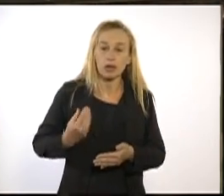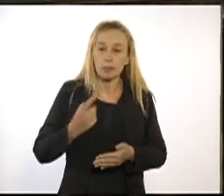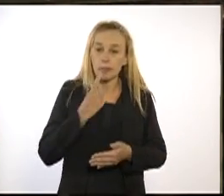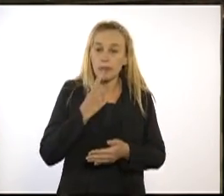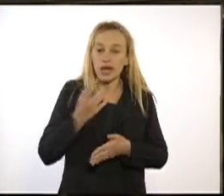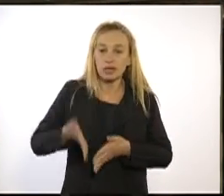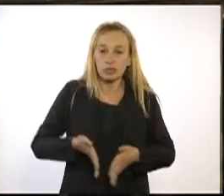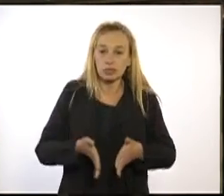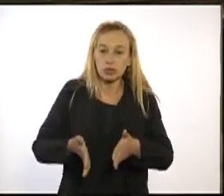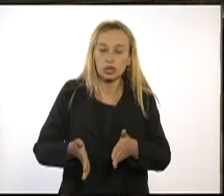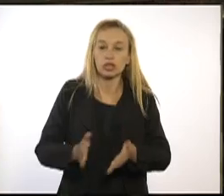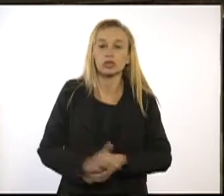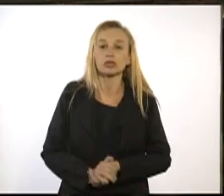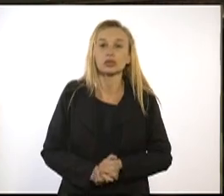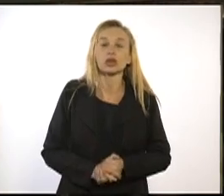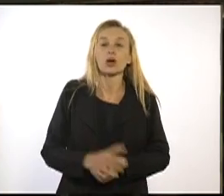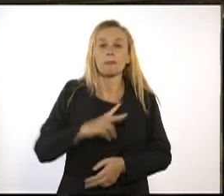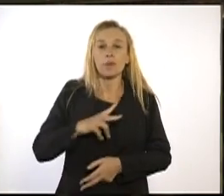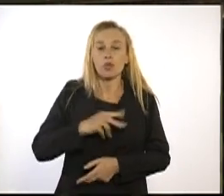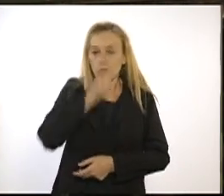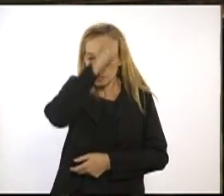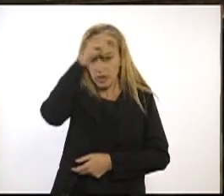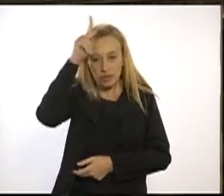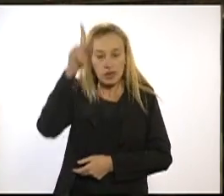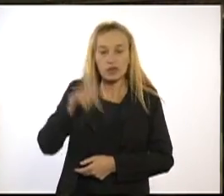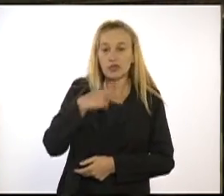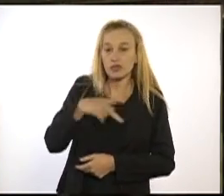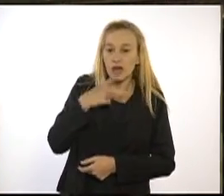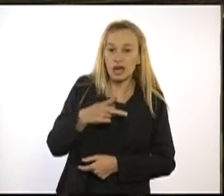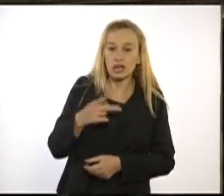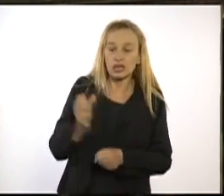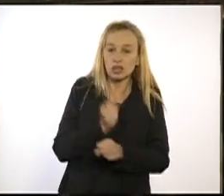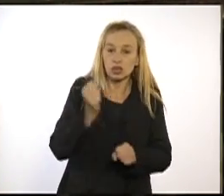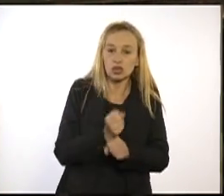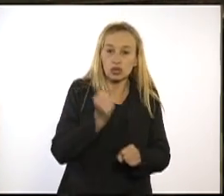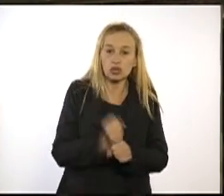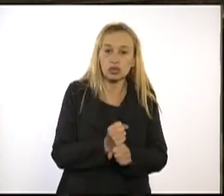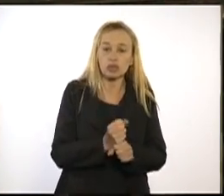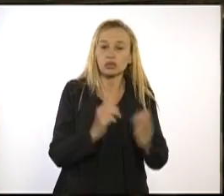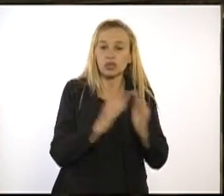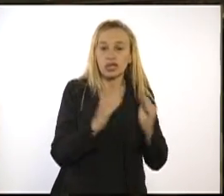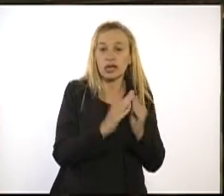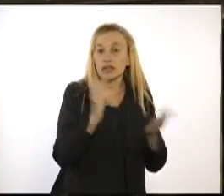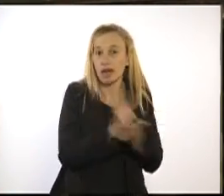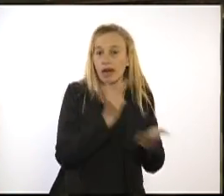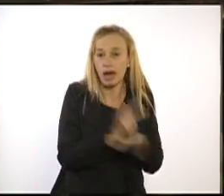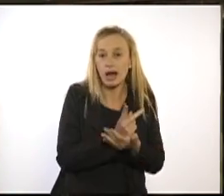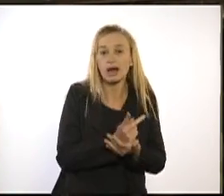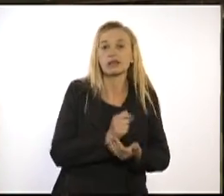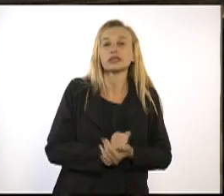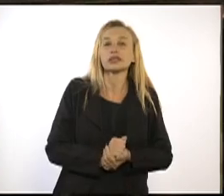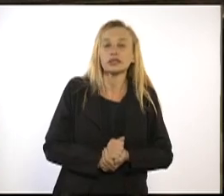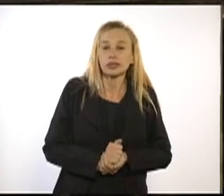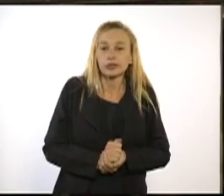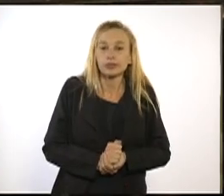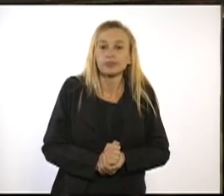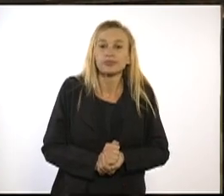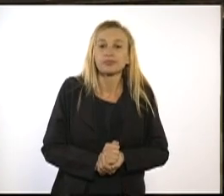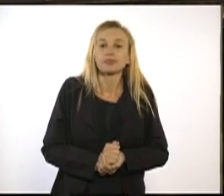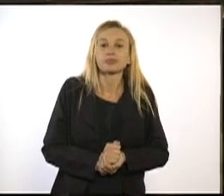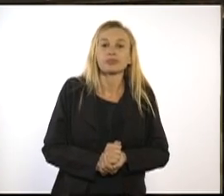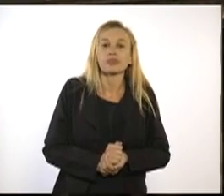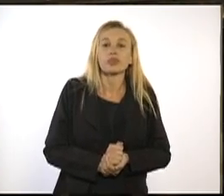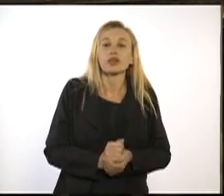próprio prefeito coloca, né, das construções imobiliárias irregulares, que passa também pela ação da